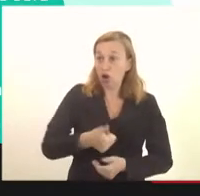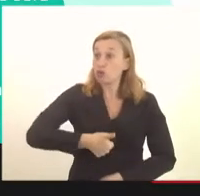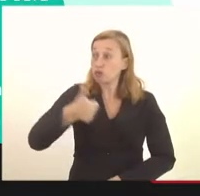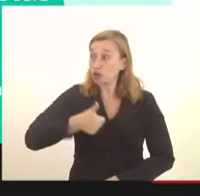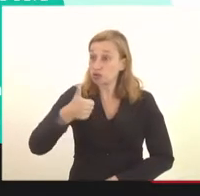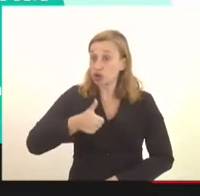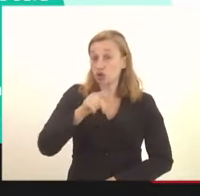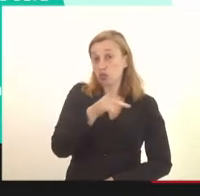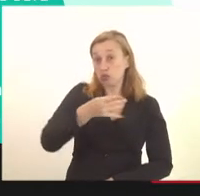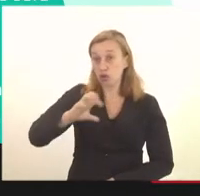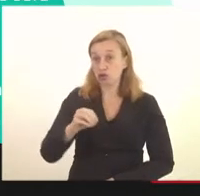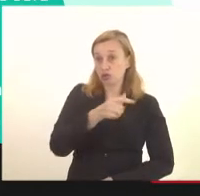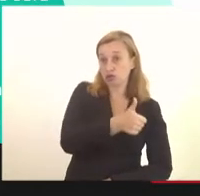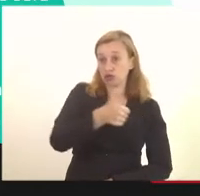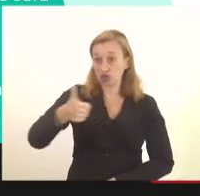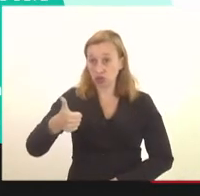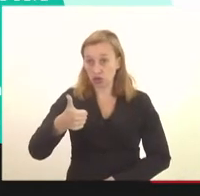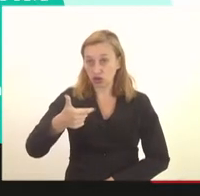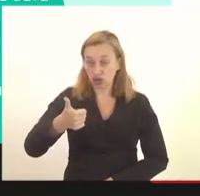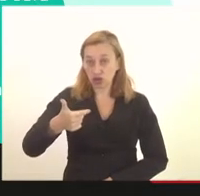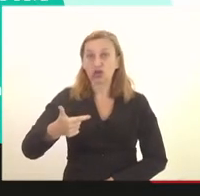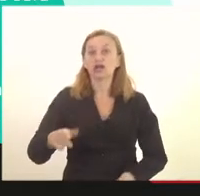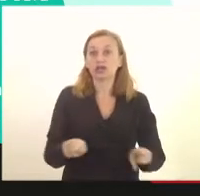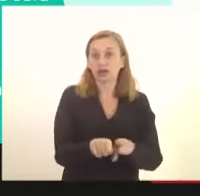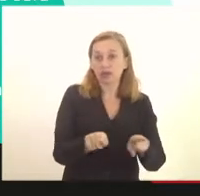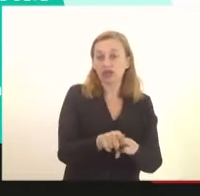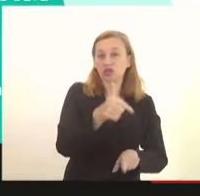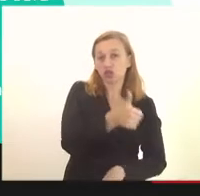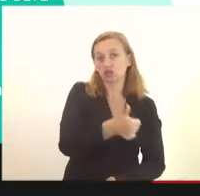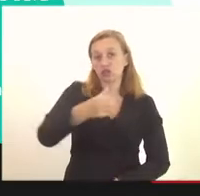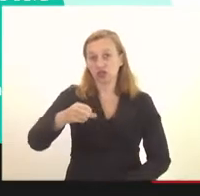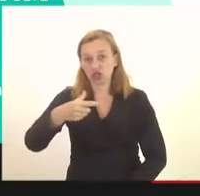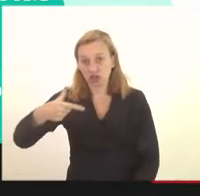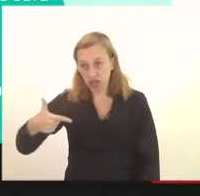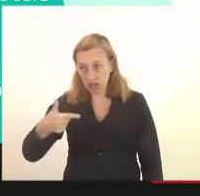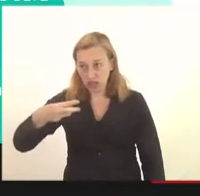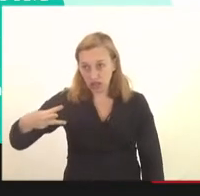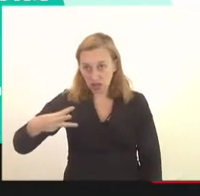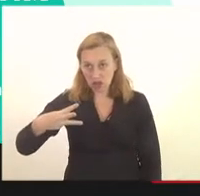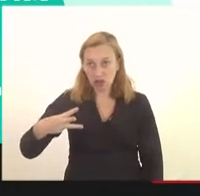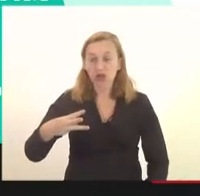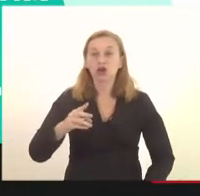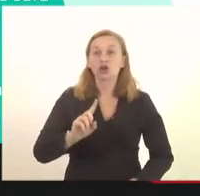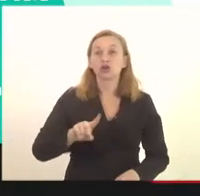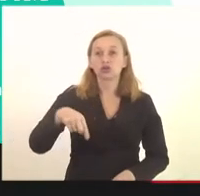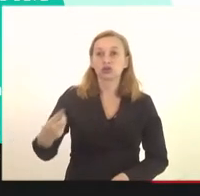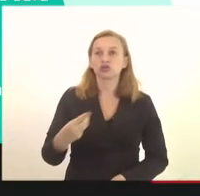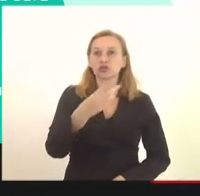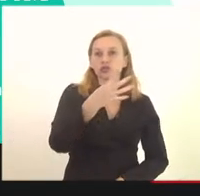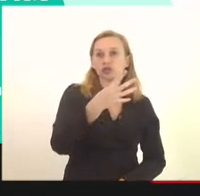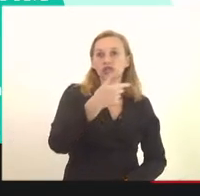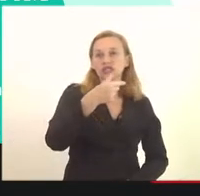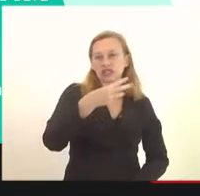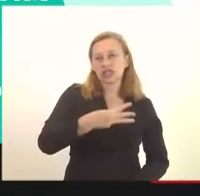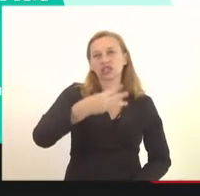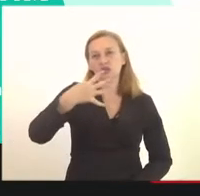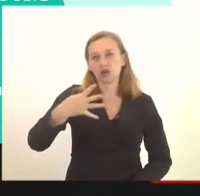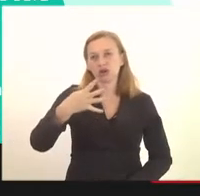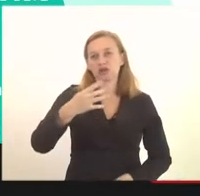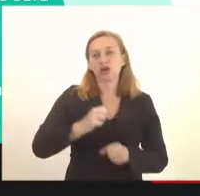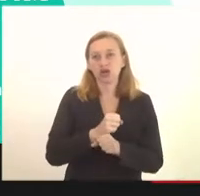em 2022 e o segundo em 2023. Então, nos próximos 3 a 4 anos, muita coisa vai acontecer na área de